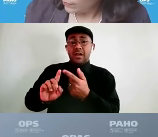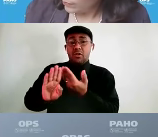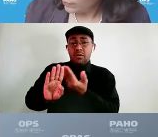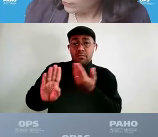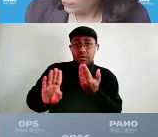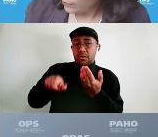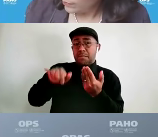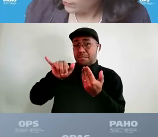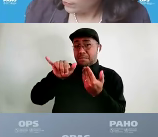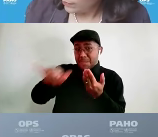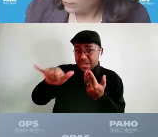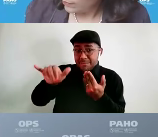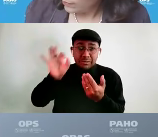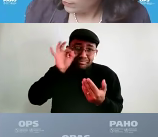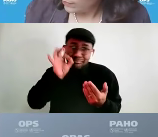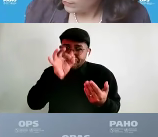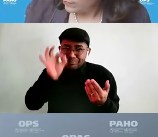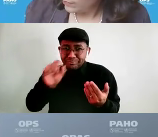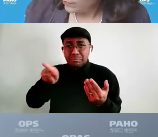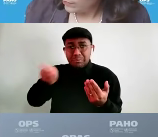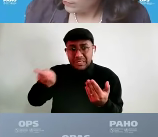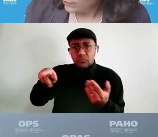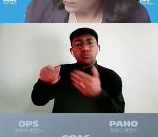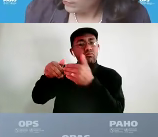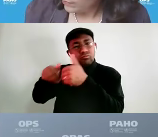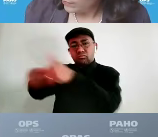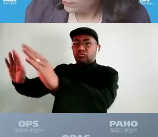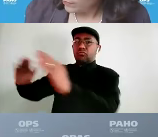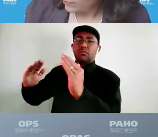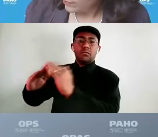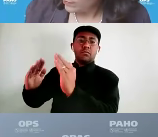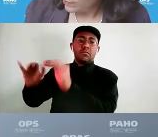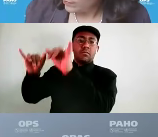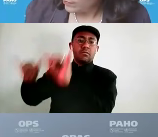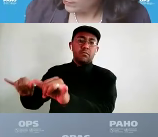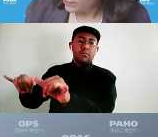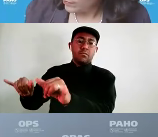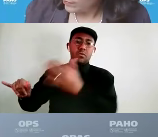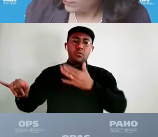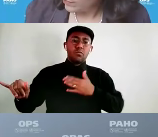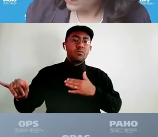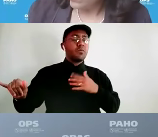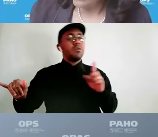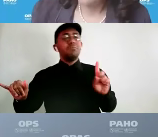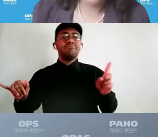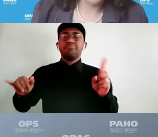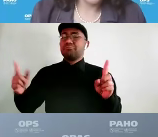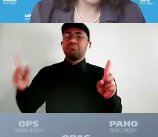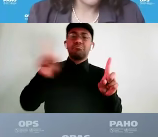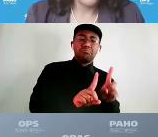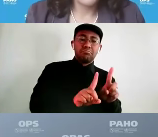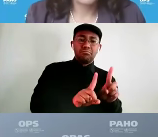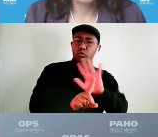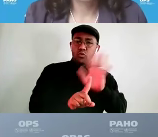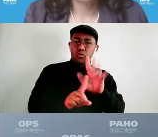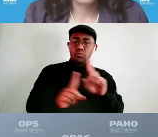têm essa sintomatologia permaneçam em suas casas. E a doutora Hortência comentou que não venham a estes eventos. É